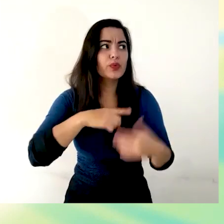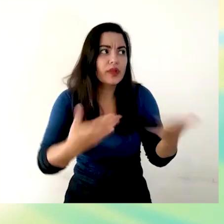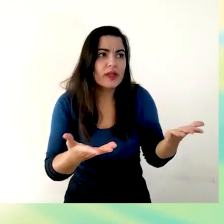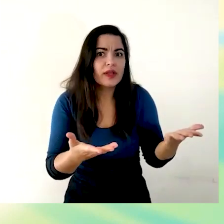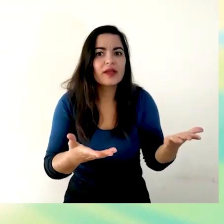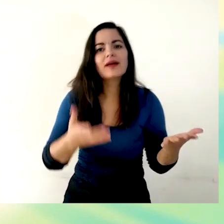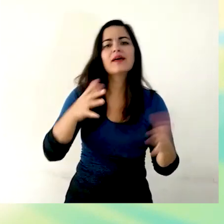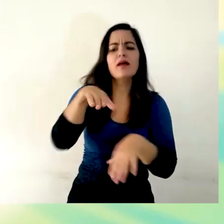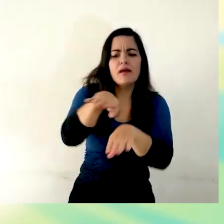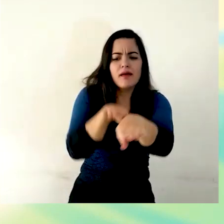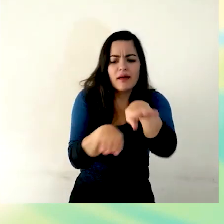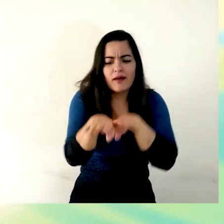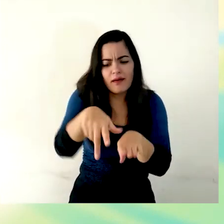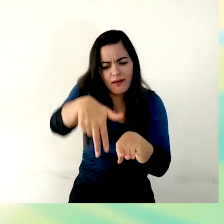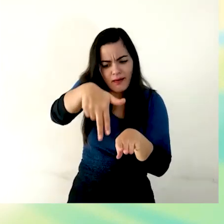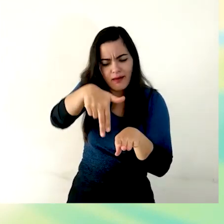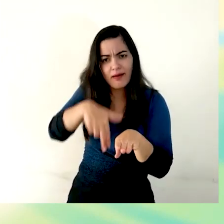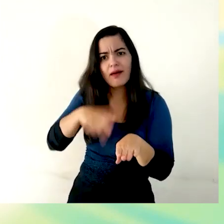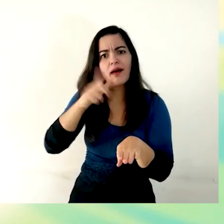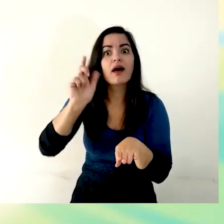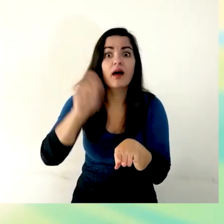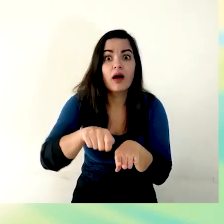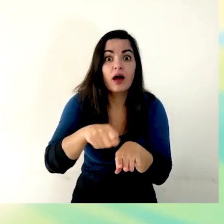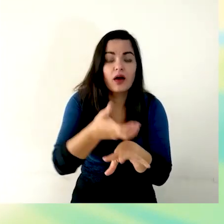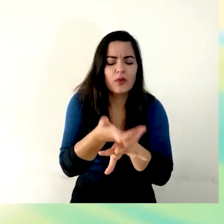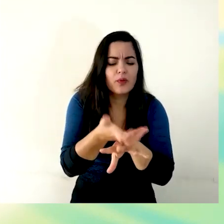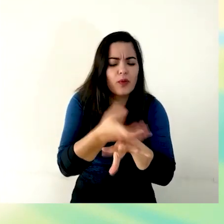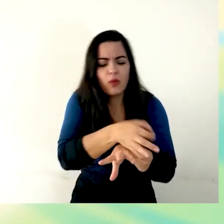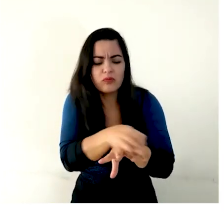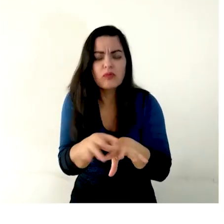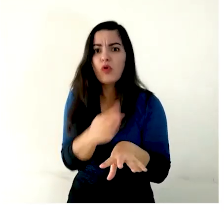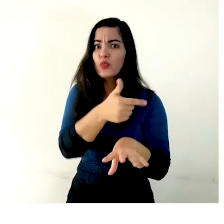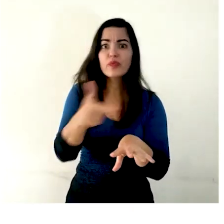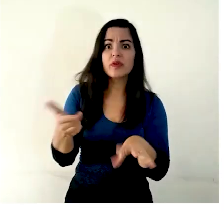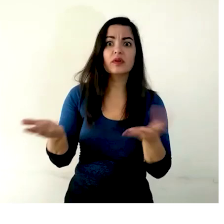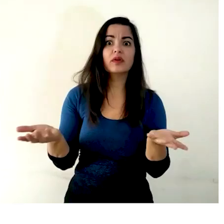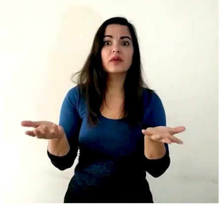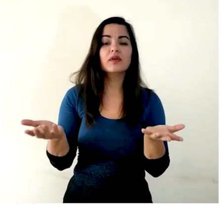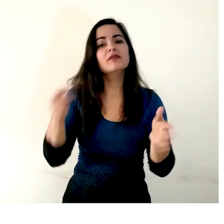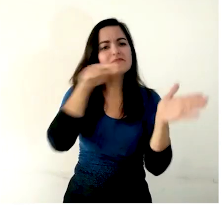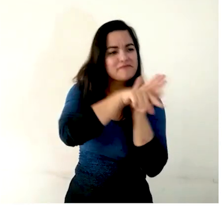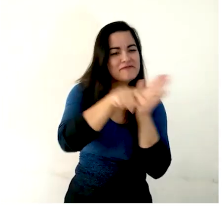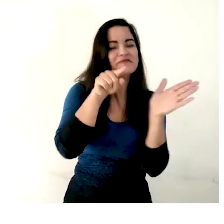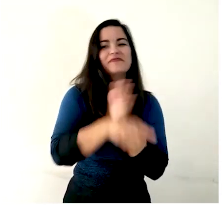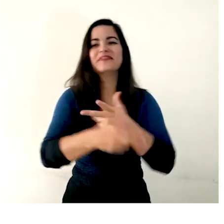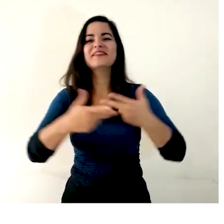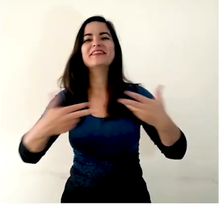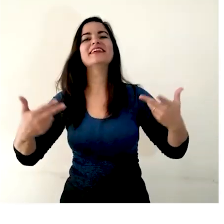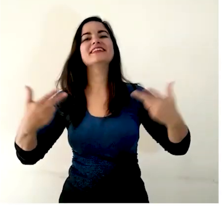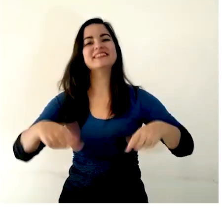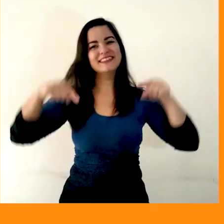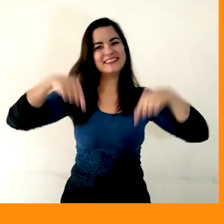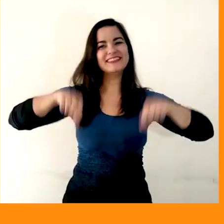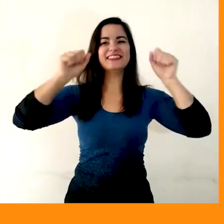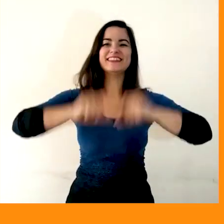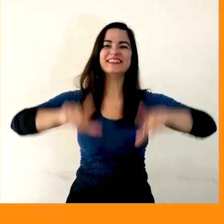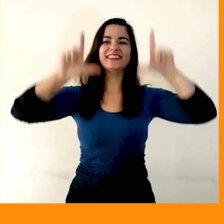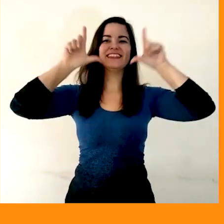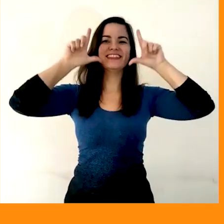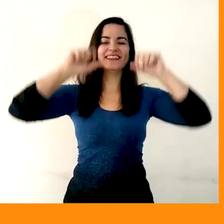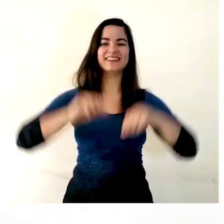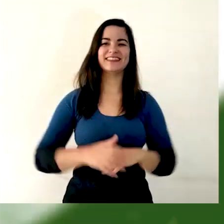que existe duende? Dá pra andar de trás pra frente, abacaxi não tem semente. Tudo que a pergunta a Luna faz.